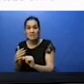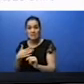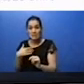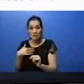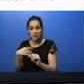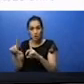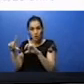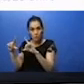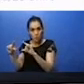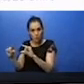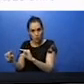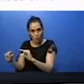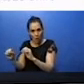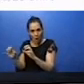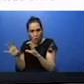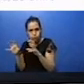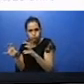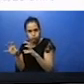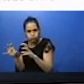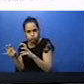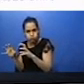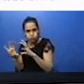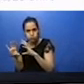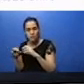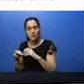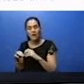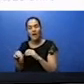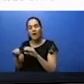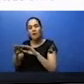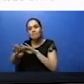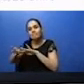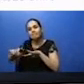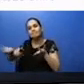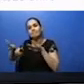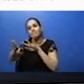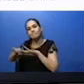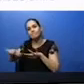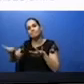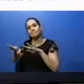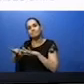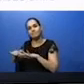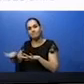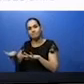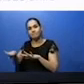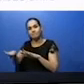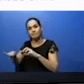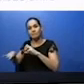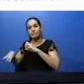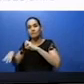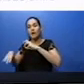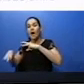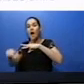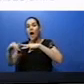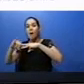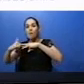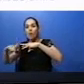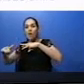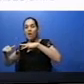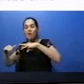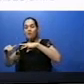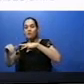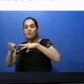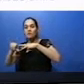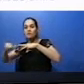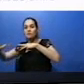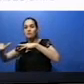pressão, a gente distancia, né, as moléculas, elas ficam mais longe uma das outras. Então, a possibilidade de colisão é